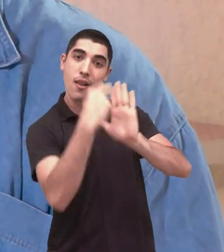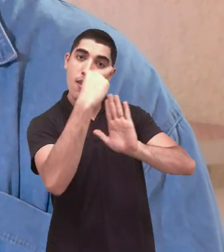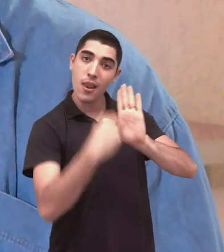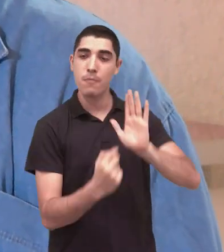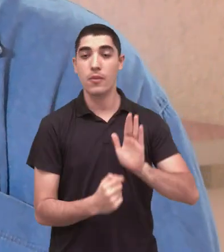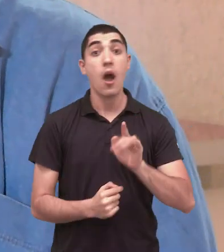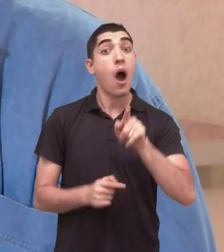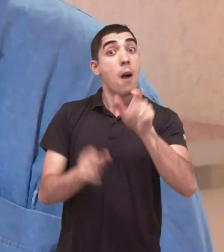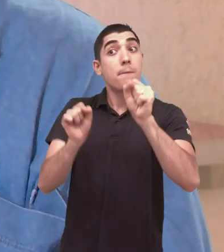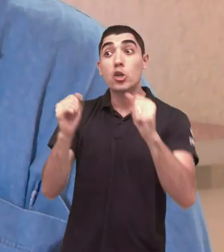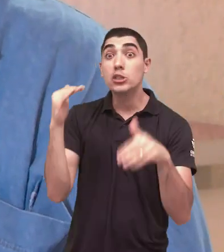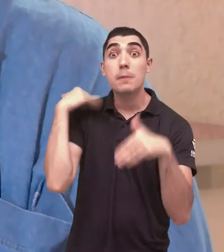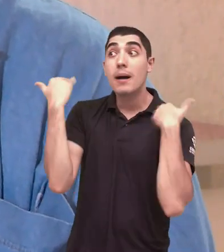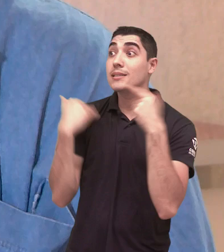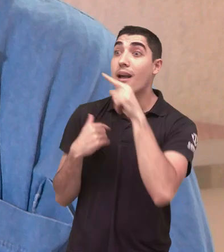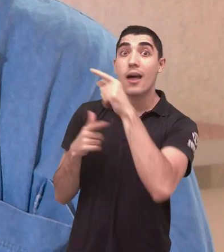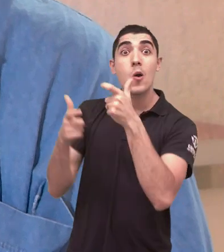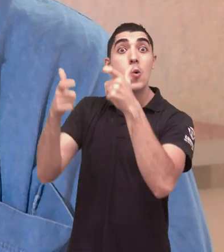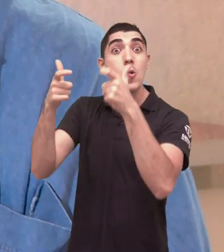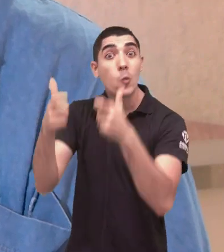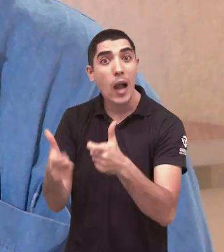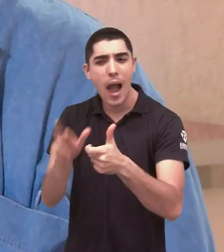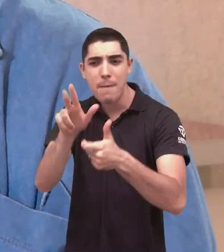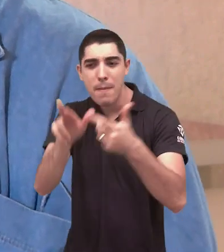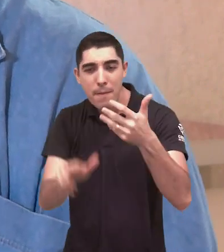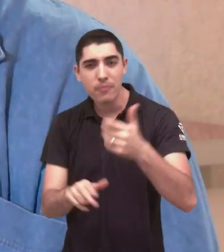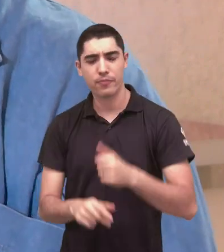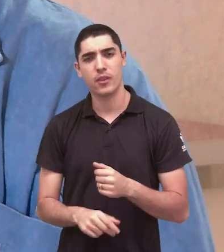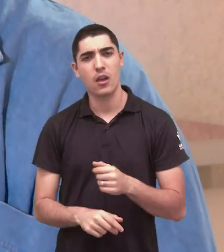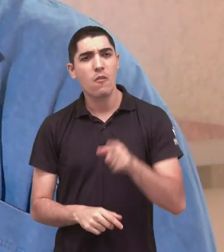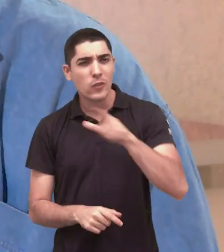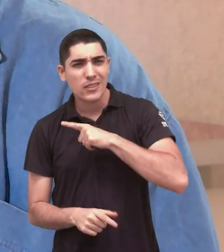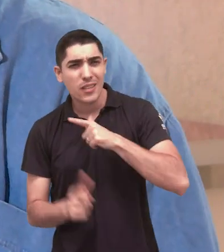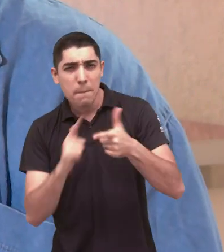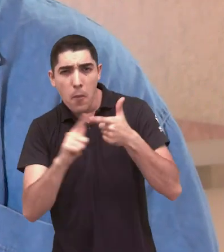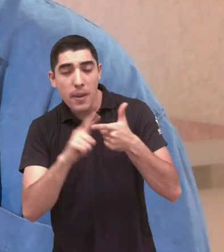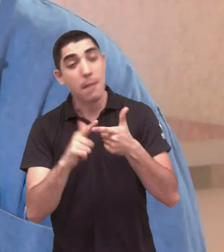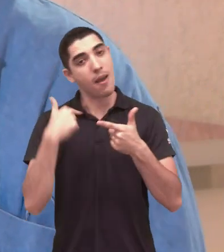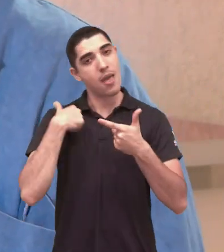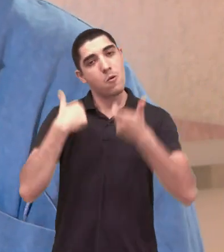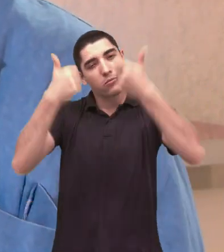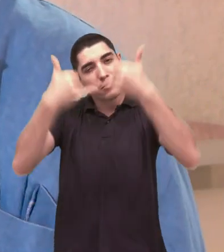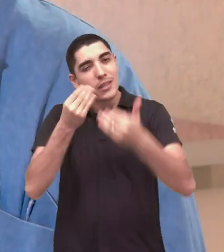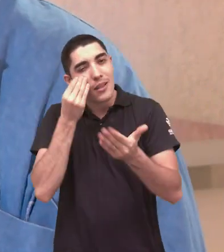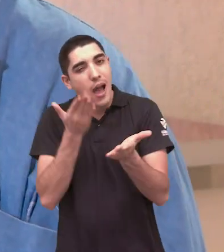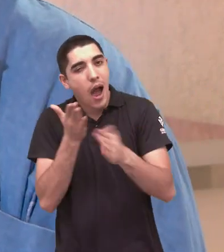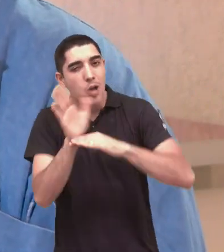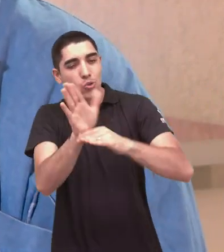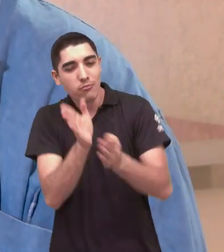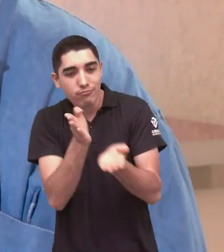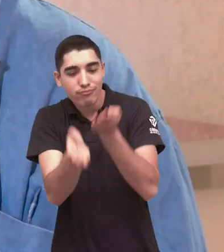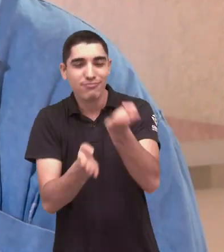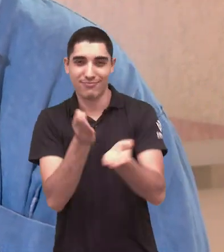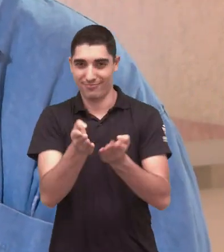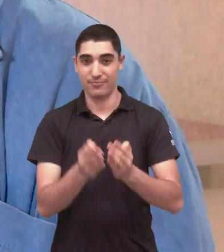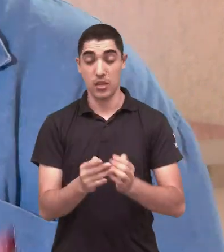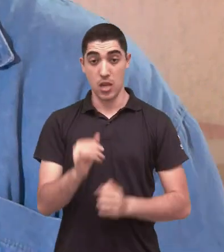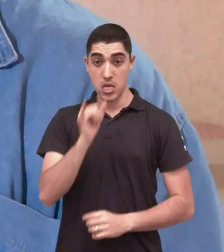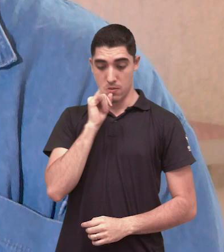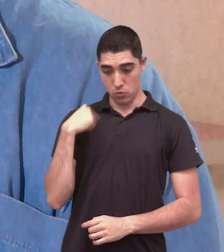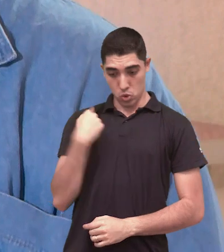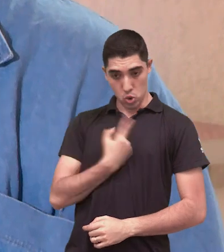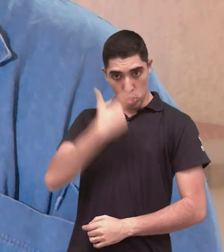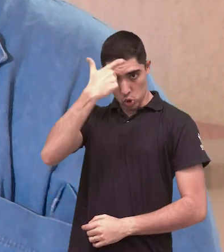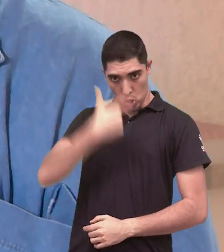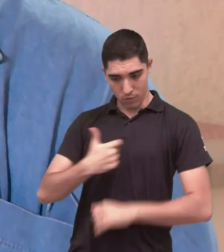esse passeio eu indico para pessoas tais e tais e tais. Se você tiver alguma dificuldade, a pessoa se responsabilizar pelo conteúdo gerado. Nós,